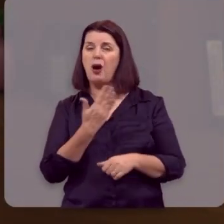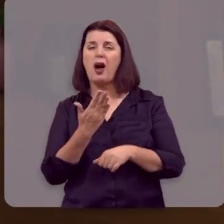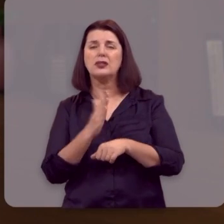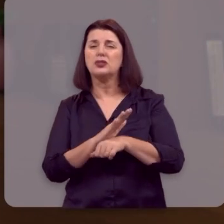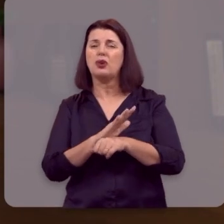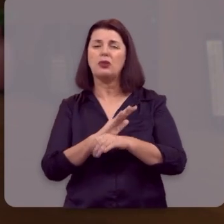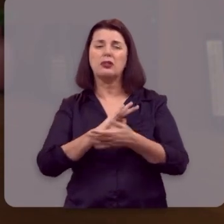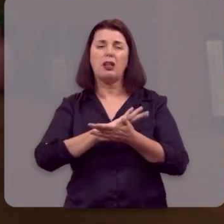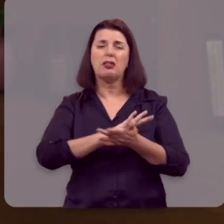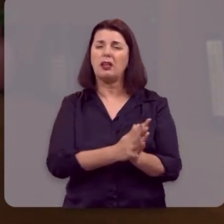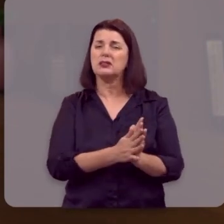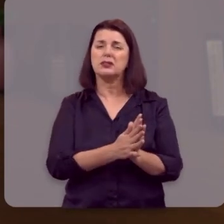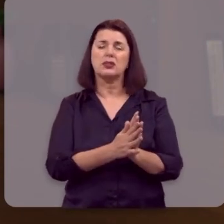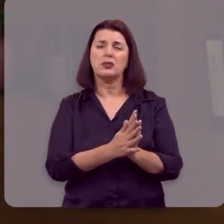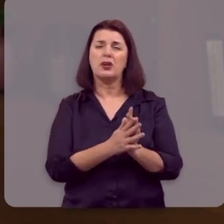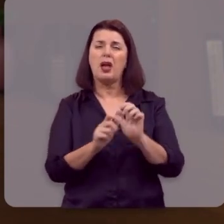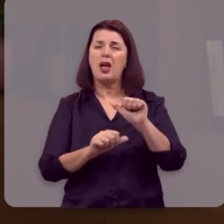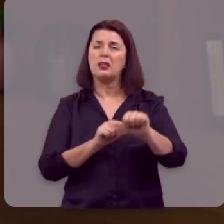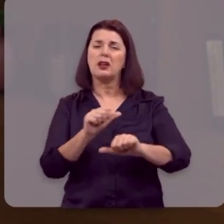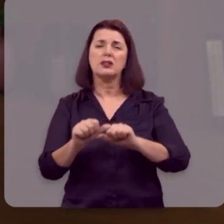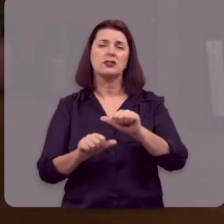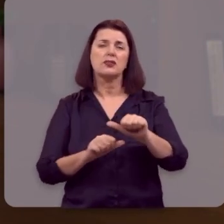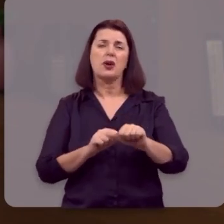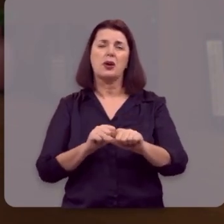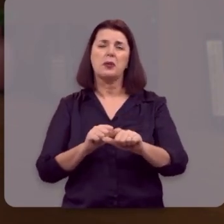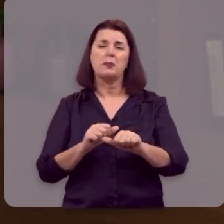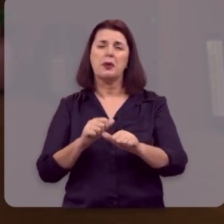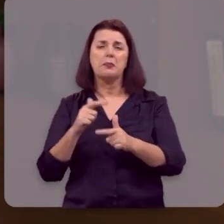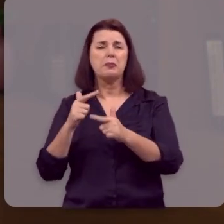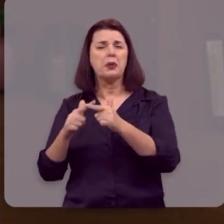mas ele transforma a solução em problema.